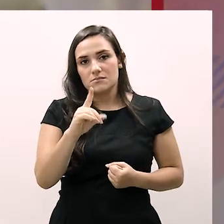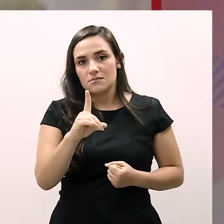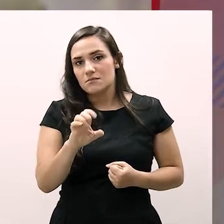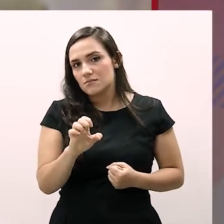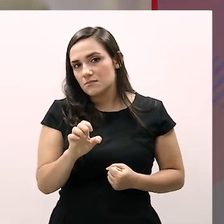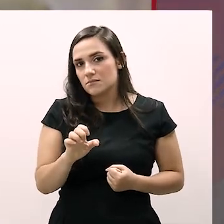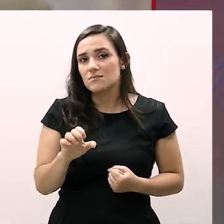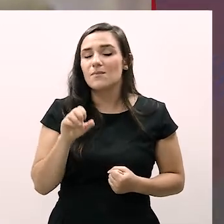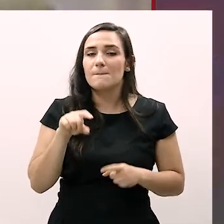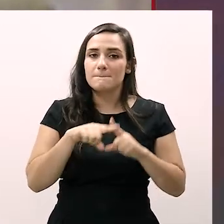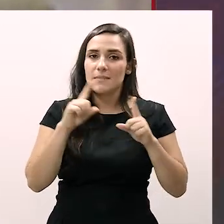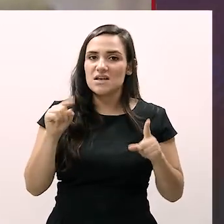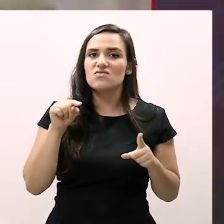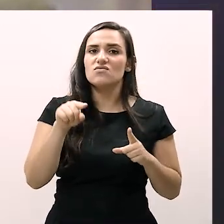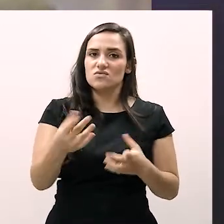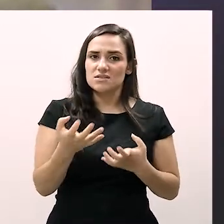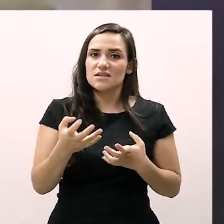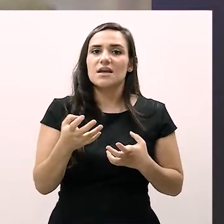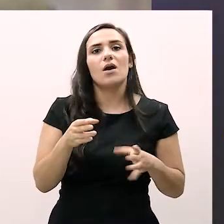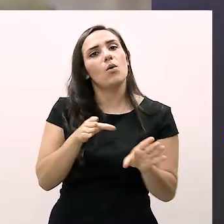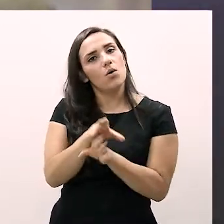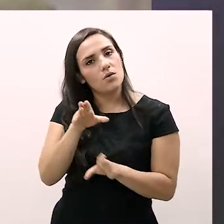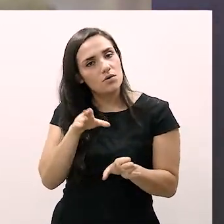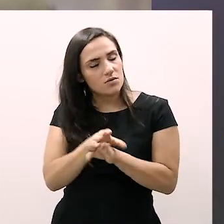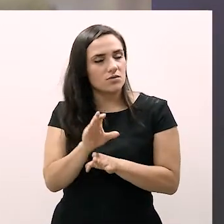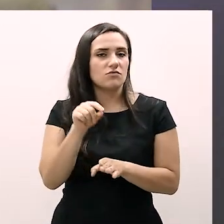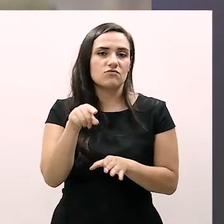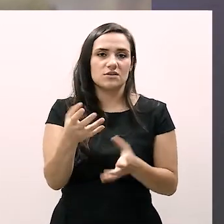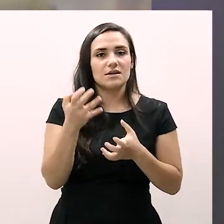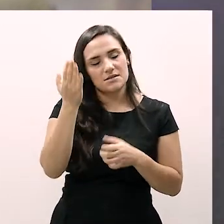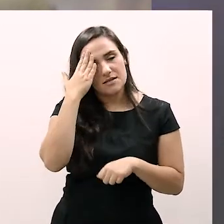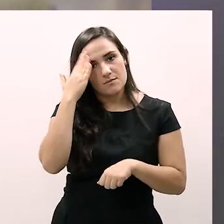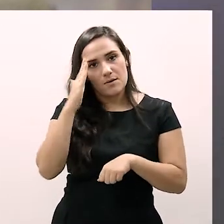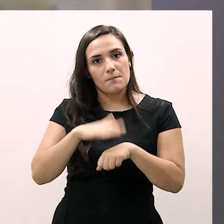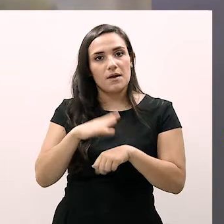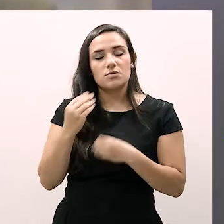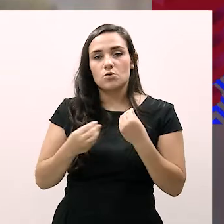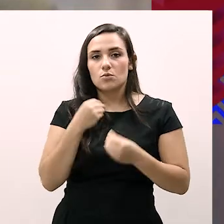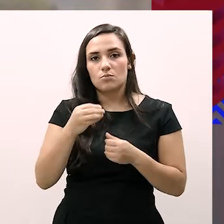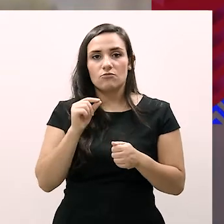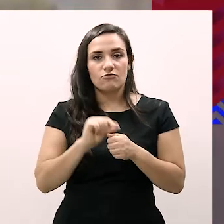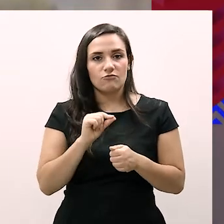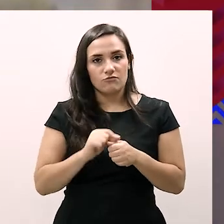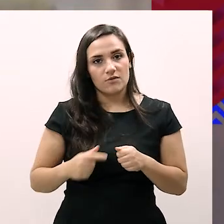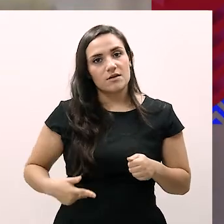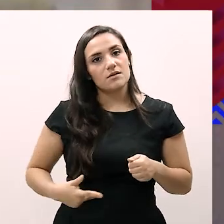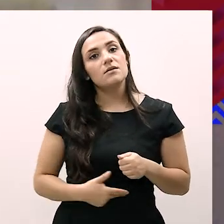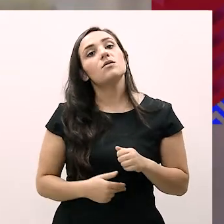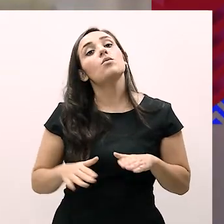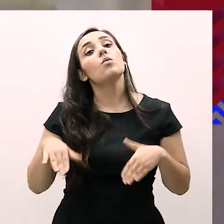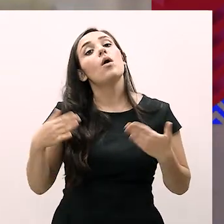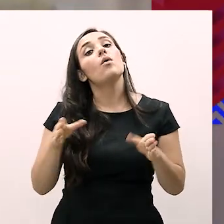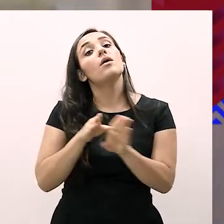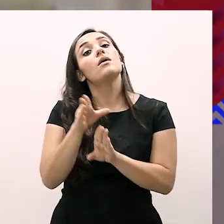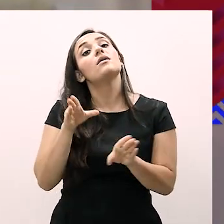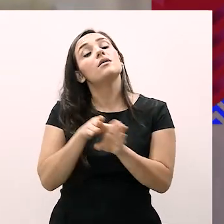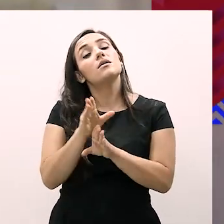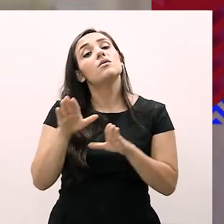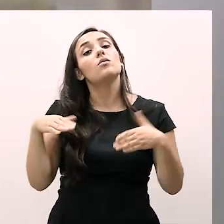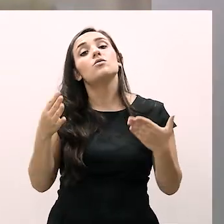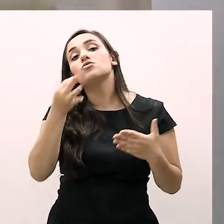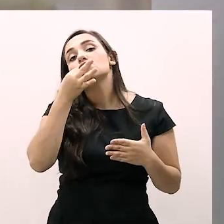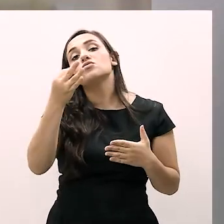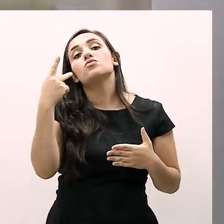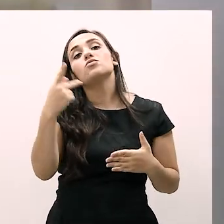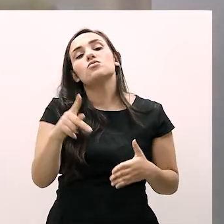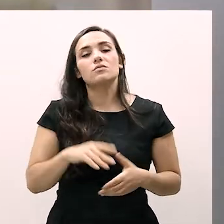mesmo, e né, quer ter orientações, quer saber mais a respeito do procedimento, quais